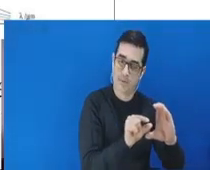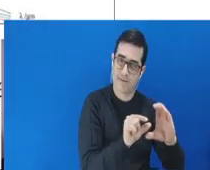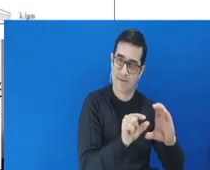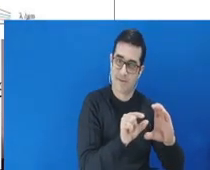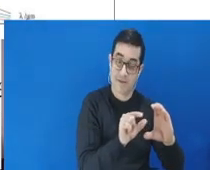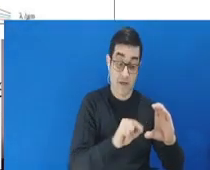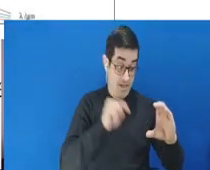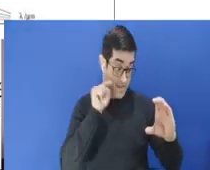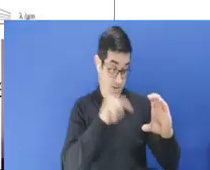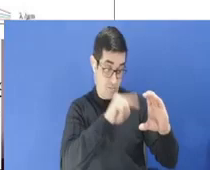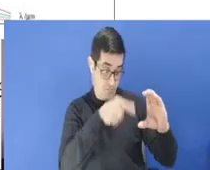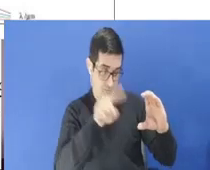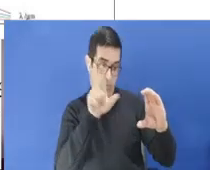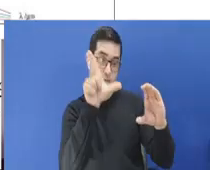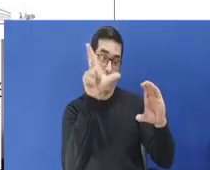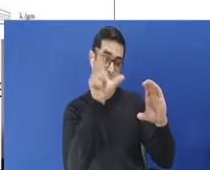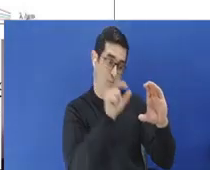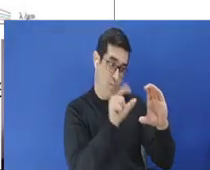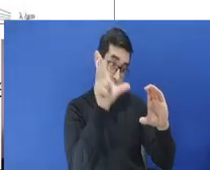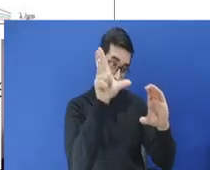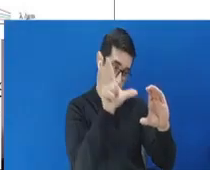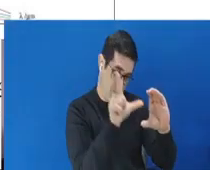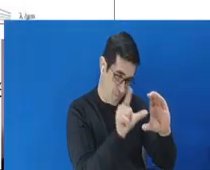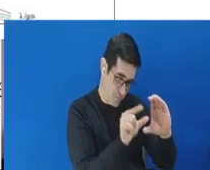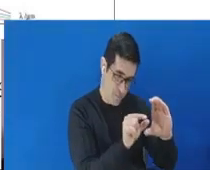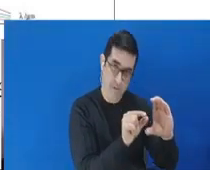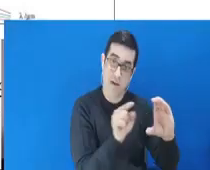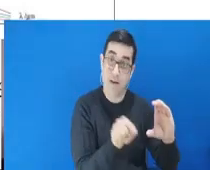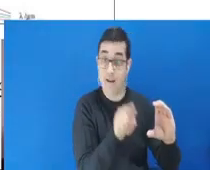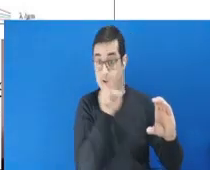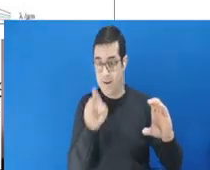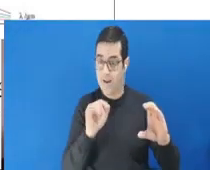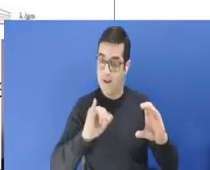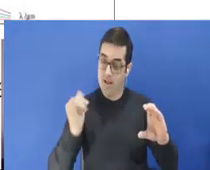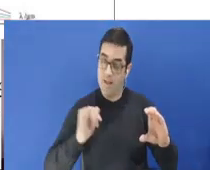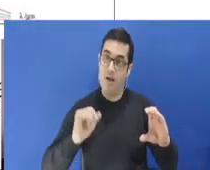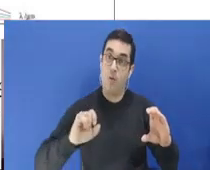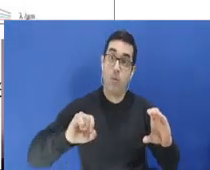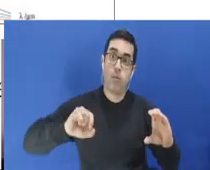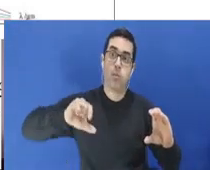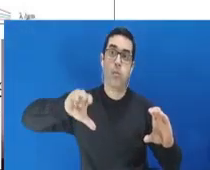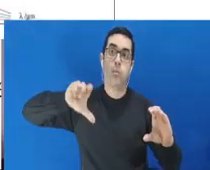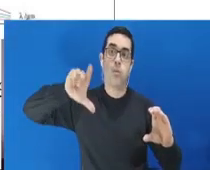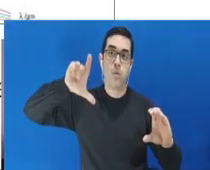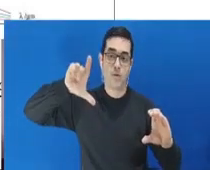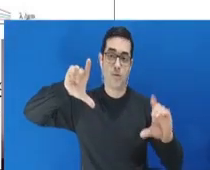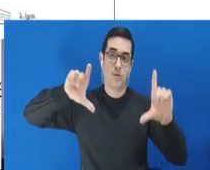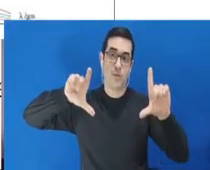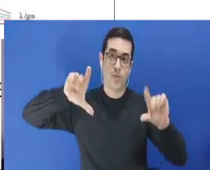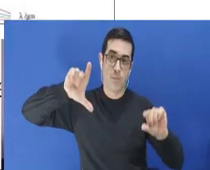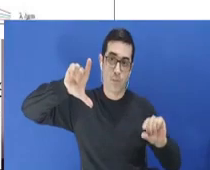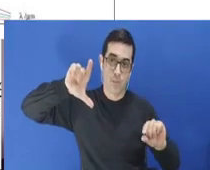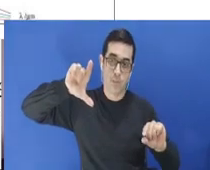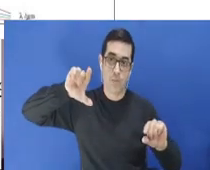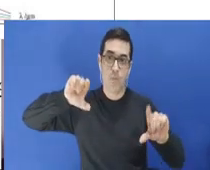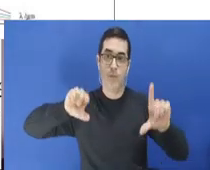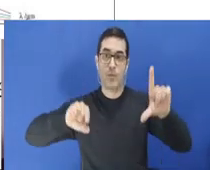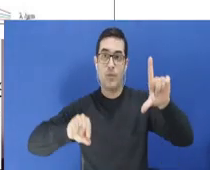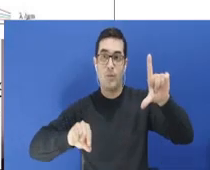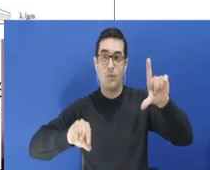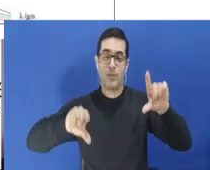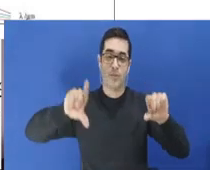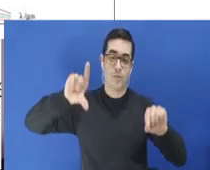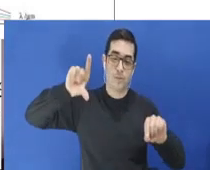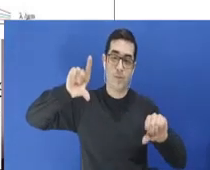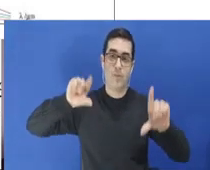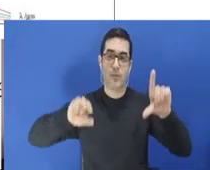o comprimento de onda, né, eu aumento a energia, e outra propriedade que aumenta com a energia é a